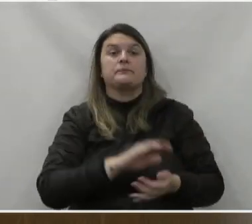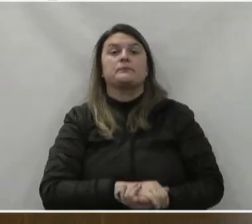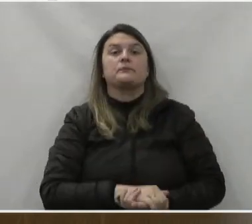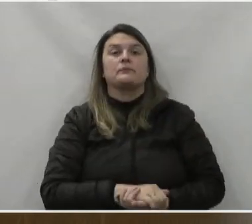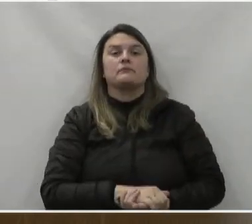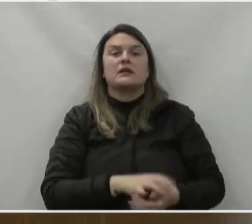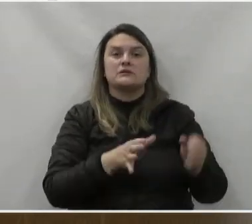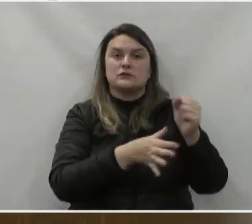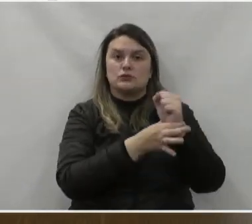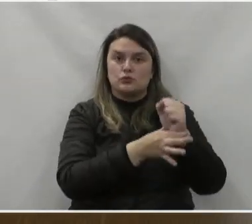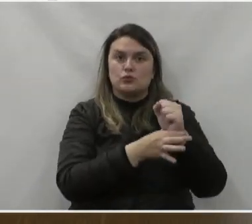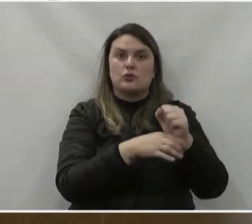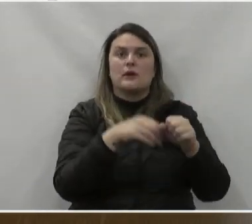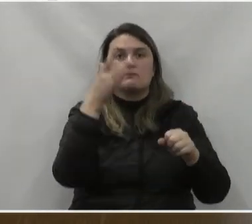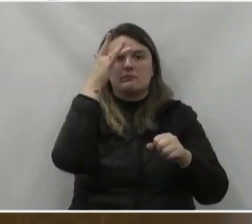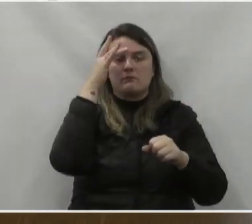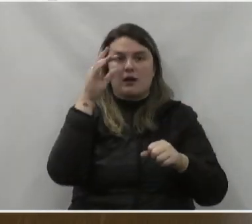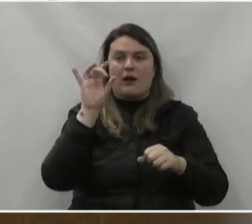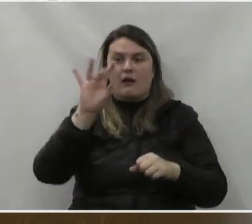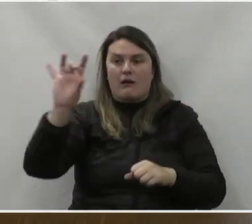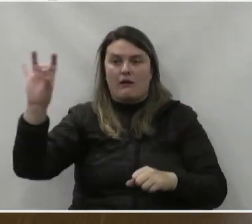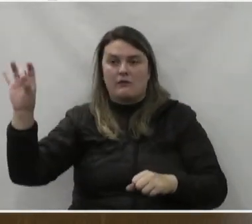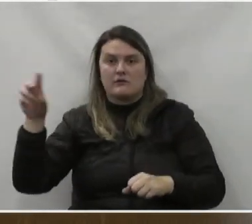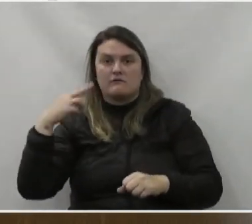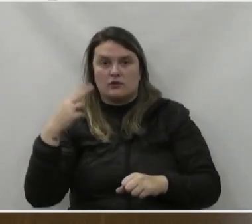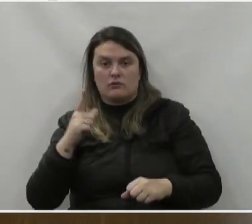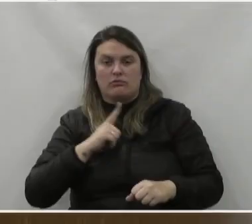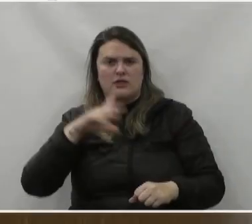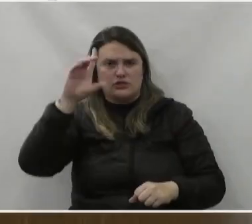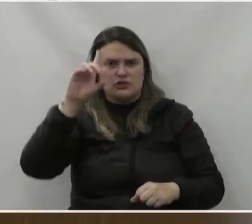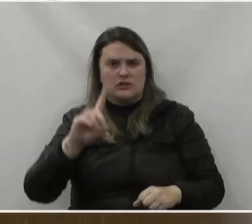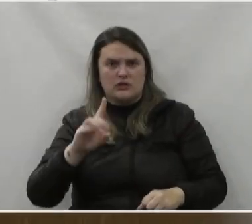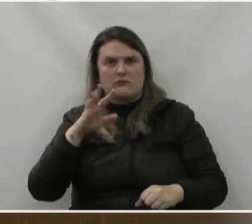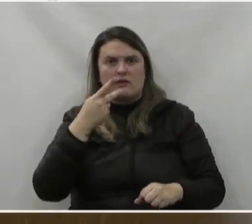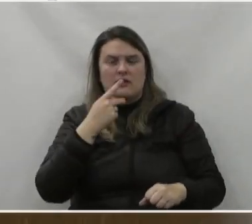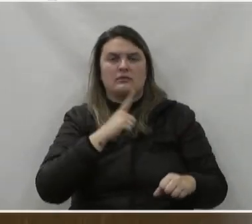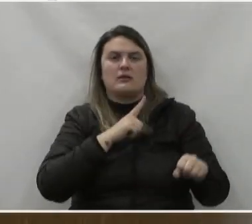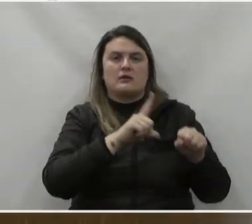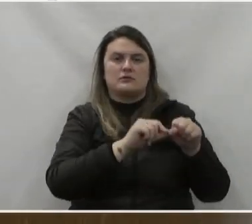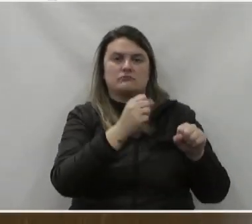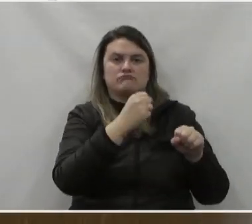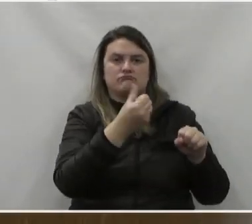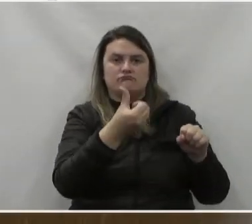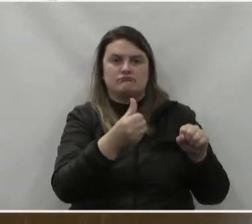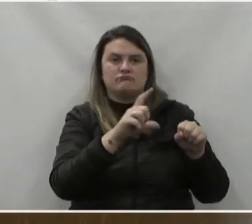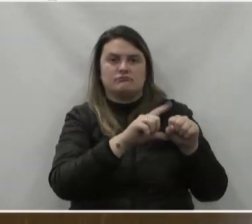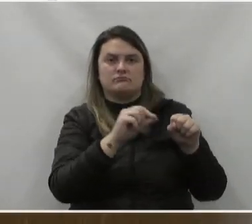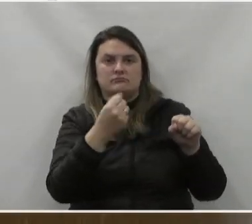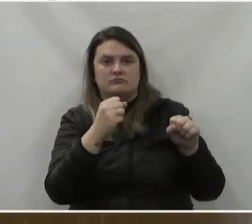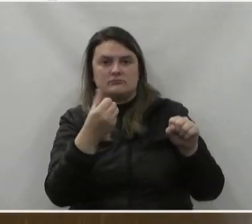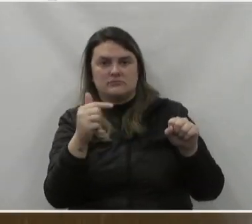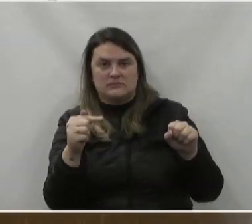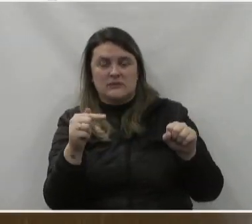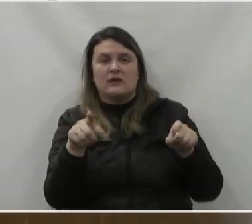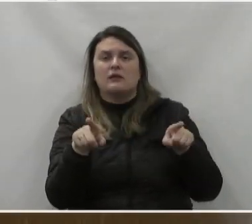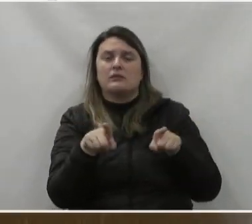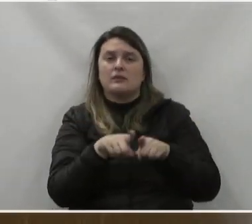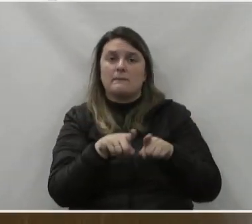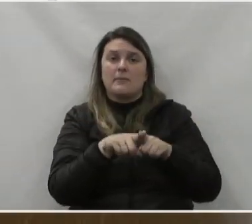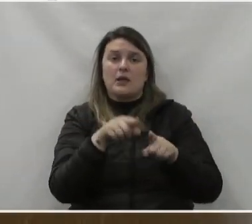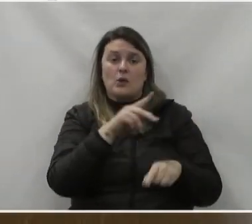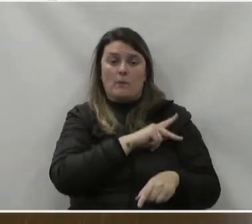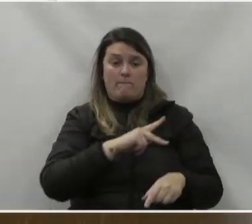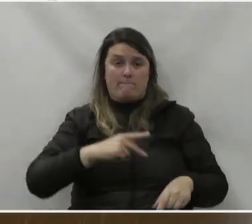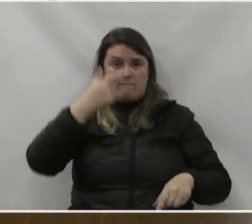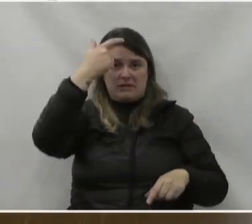o direito de manifestação dos vereadores, como dispõe nos artigos 86 e 87, mas também confere à presidência